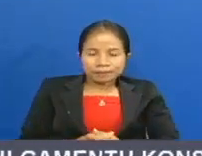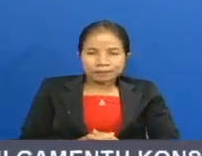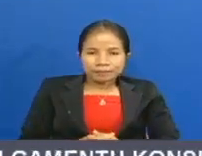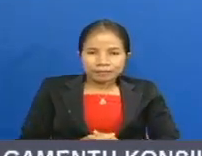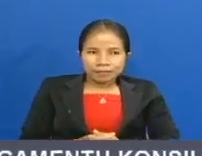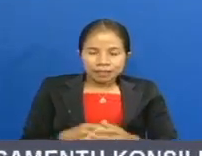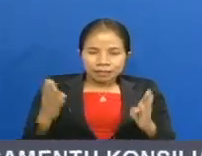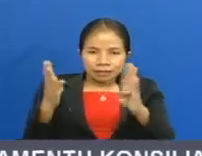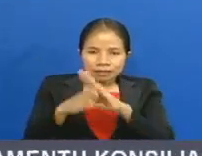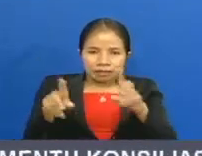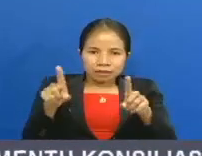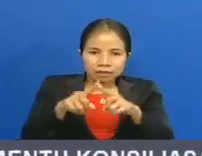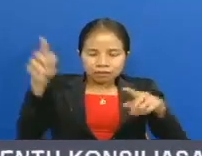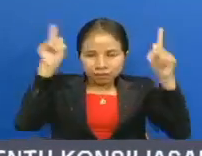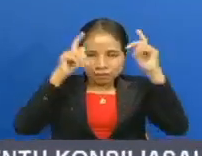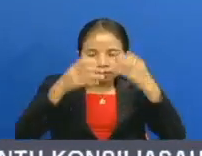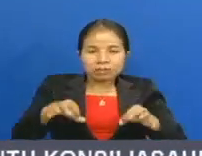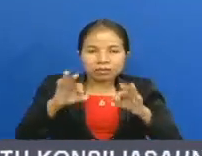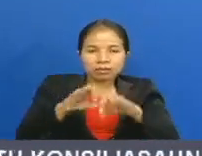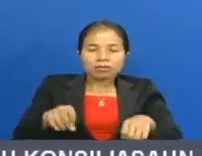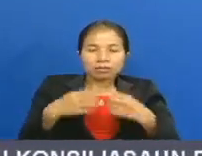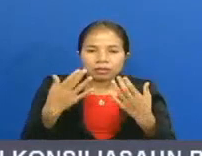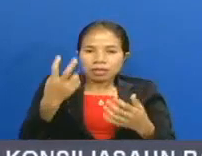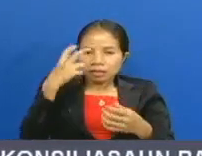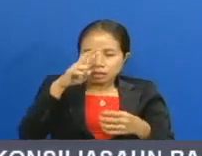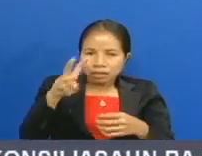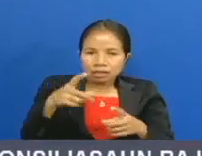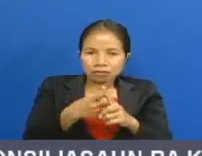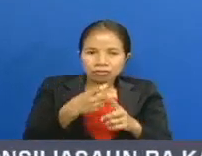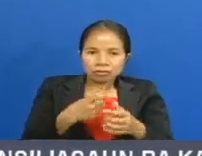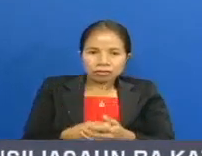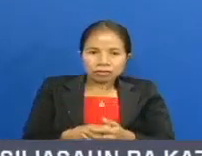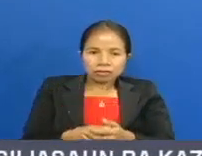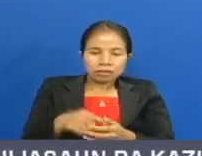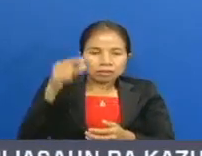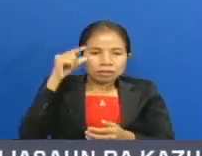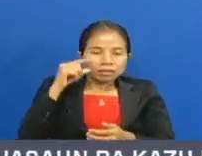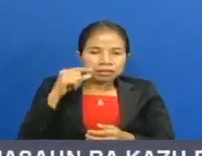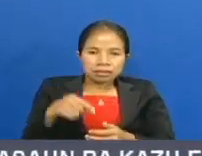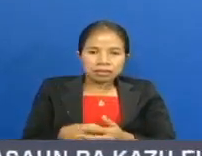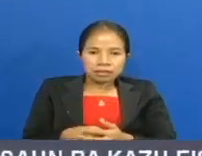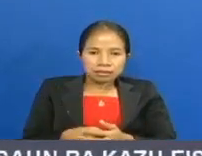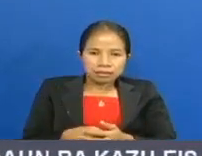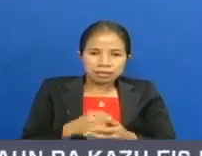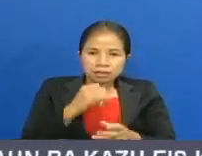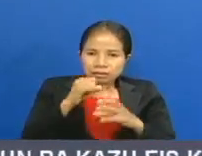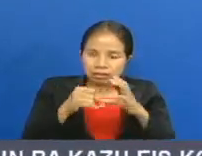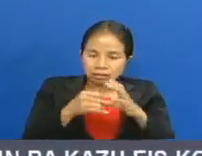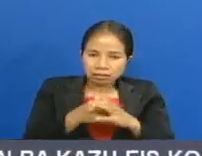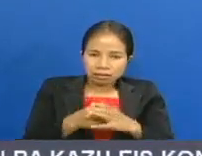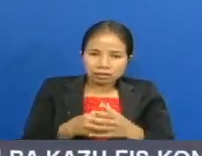ainda nessa área, nessa assunto importante, ou ensa haremos sua perspectiva gênero, união, perspectiva inclusiva, união.